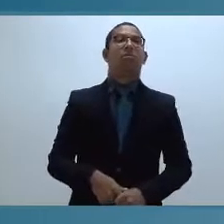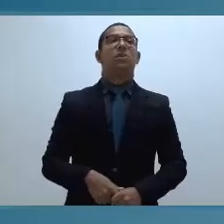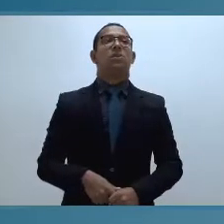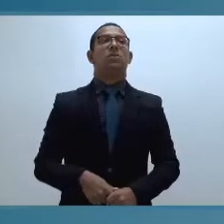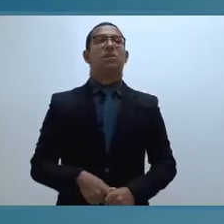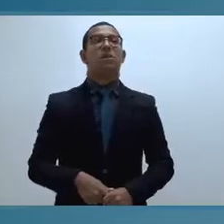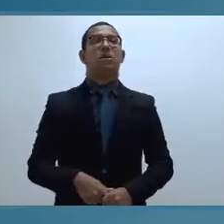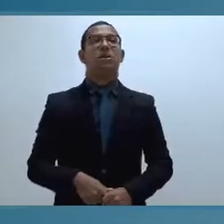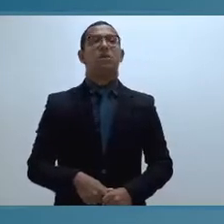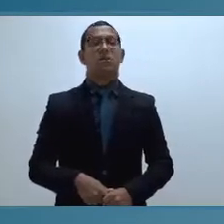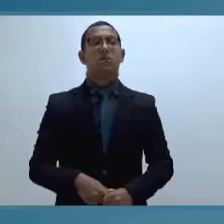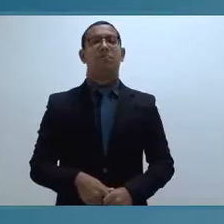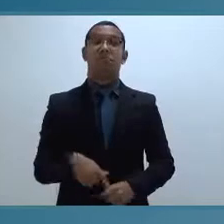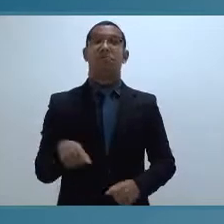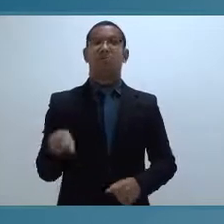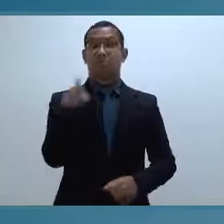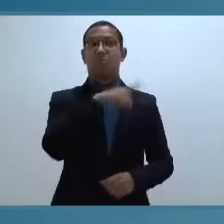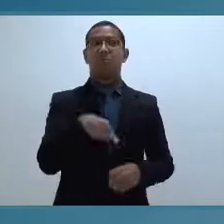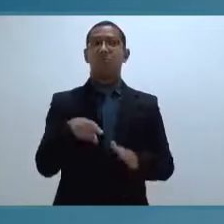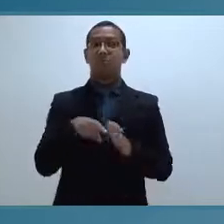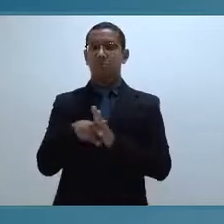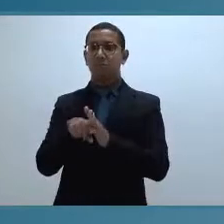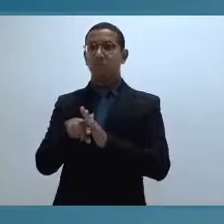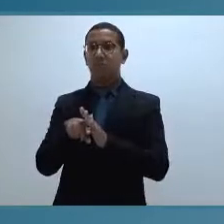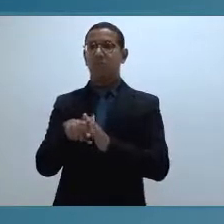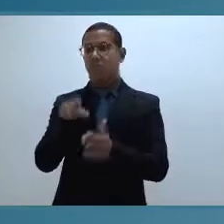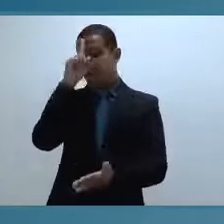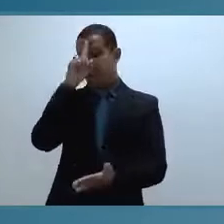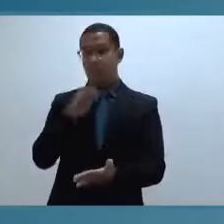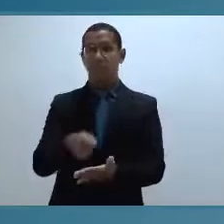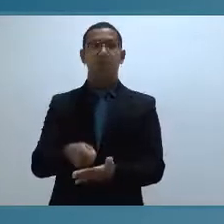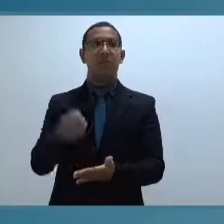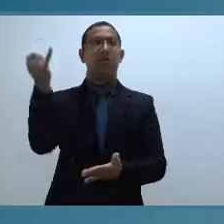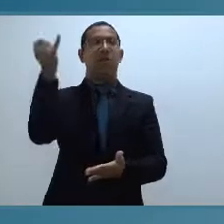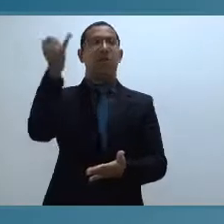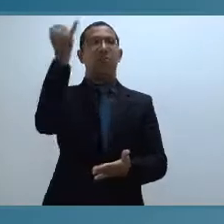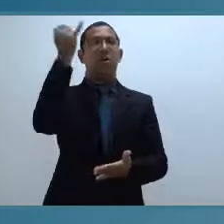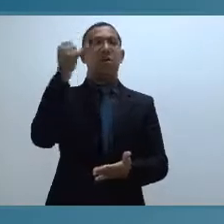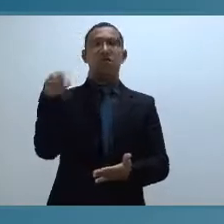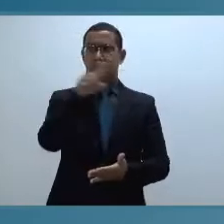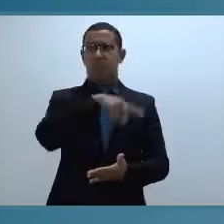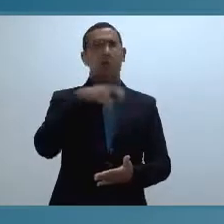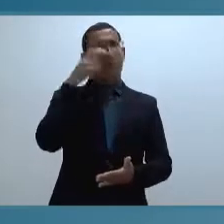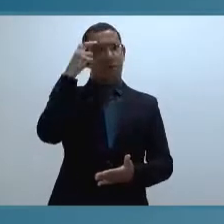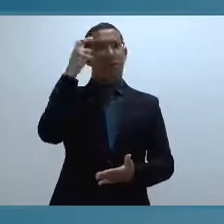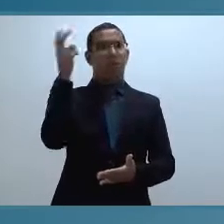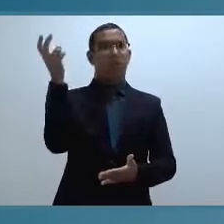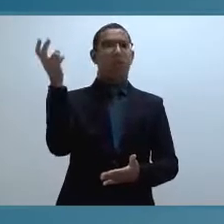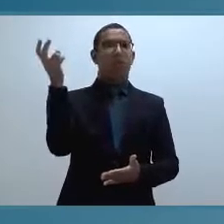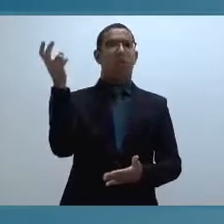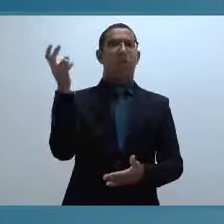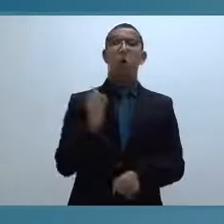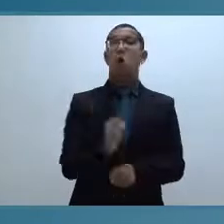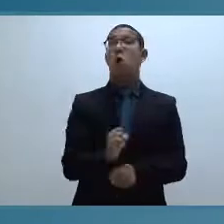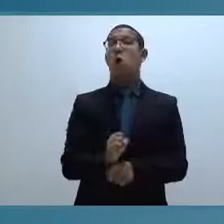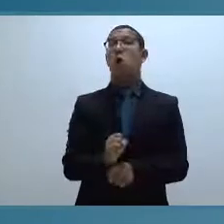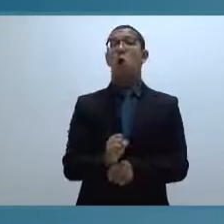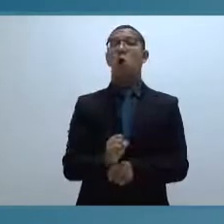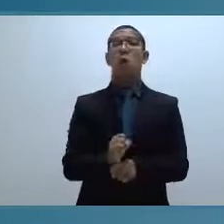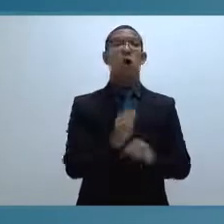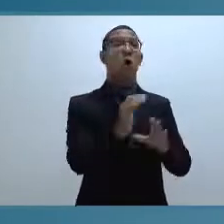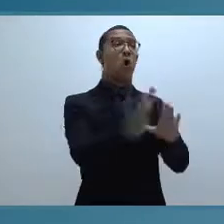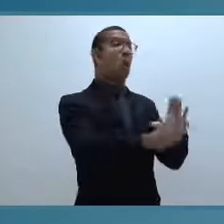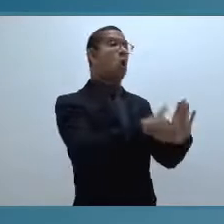base na da resolução que está em vigência. Nós não podemos aqui aguardar o pedido que